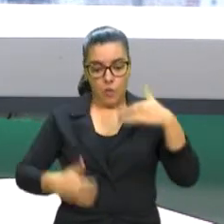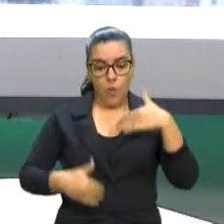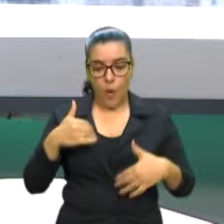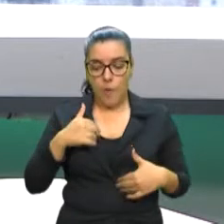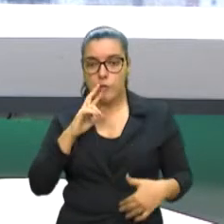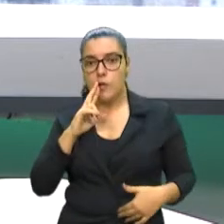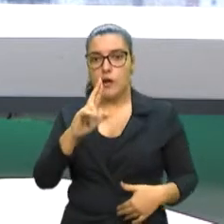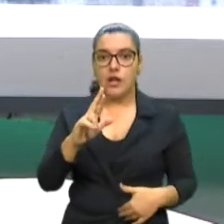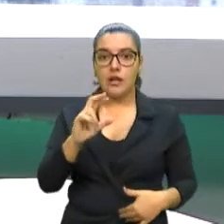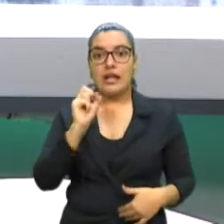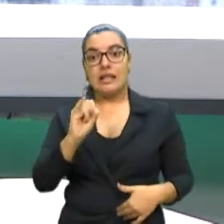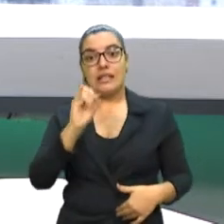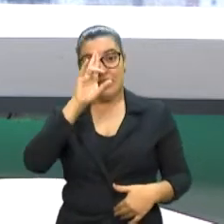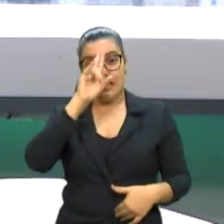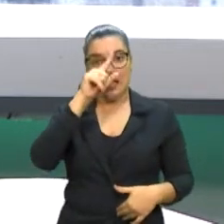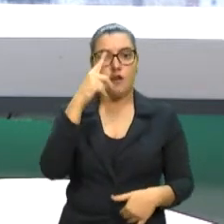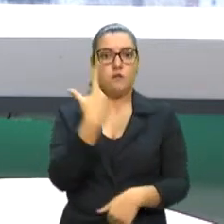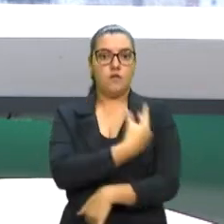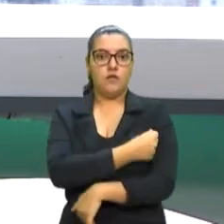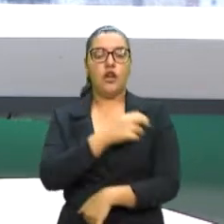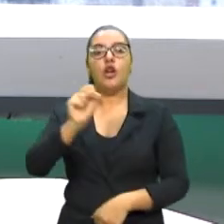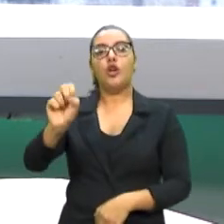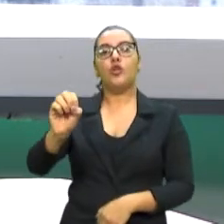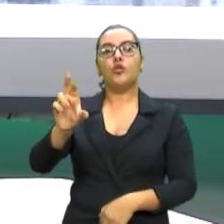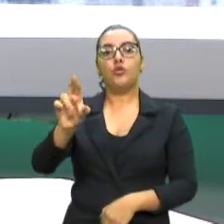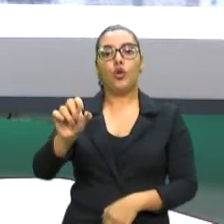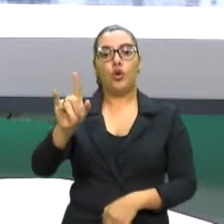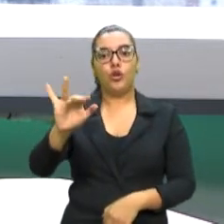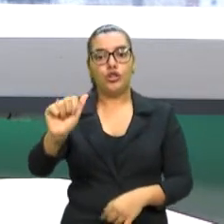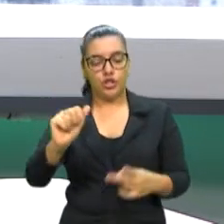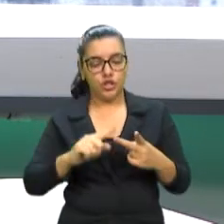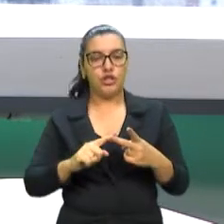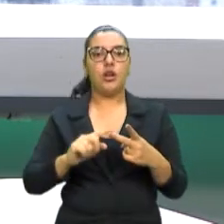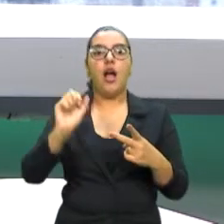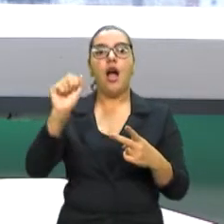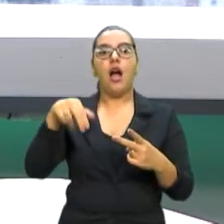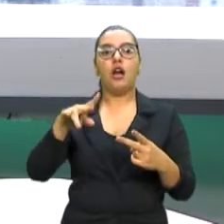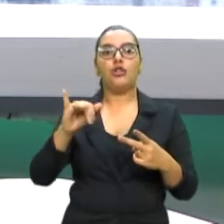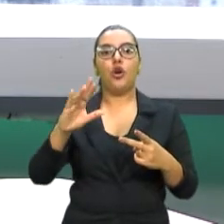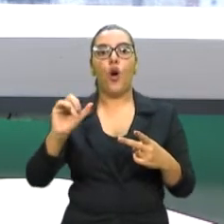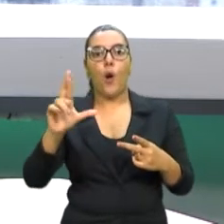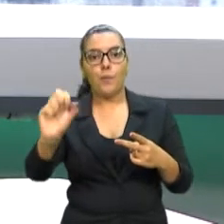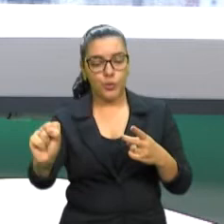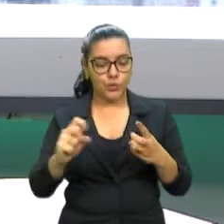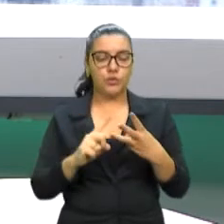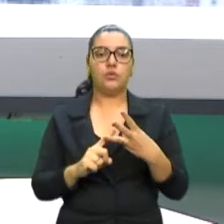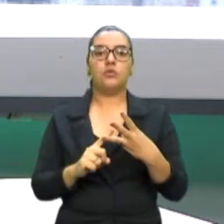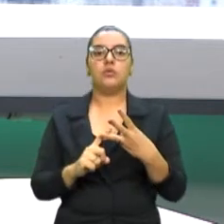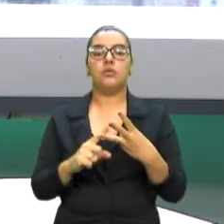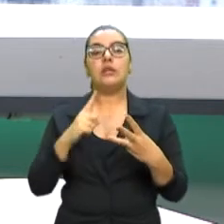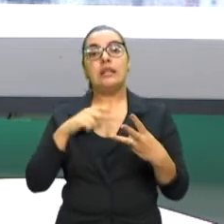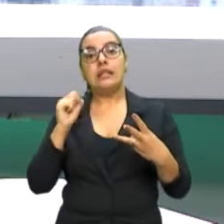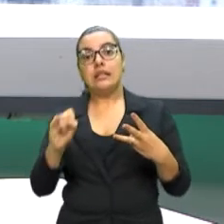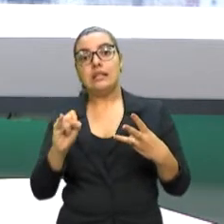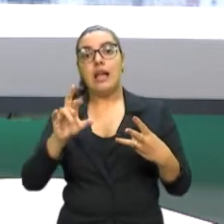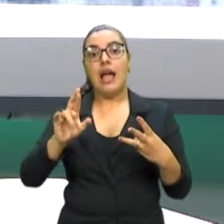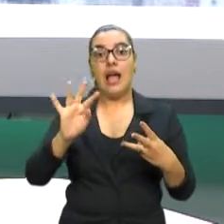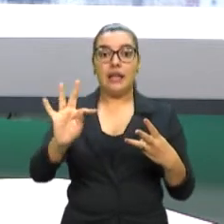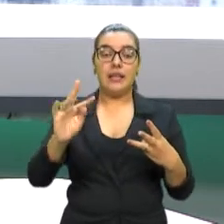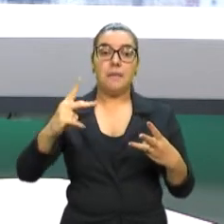falha vacinal por meio de sorologia, anticorpos neutralizantes e seguimento dos casos de